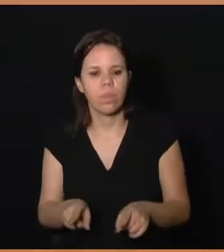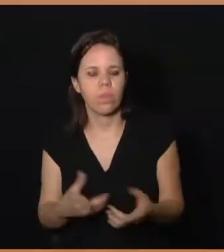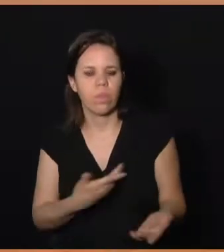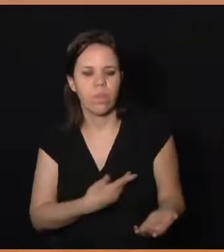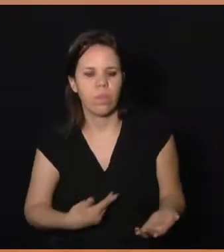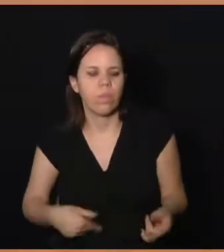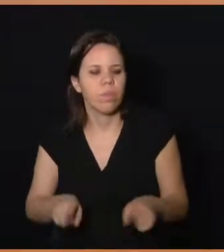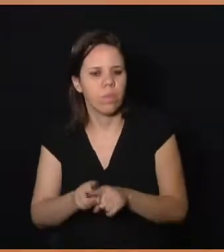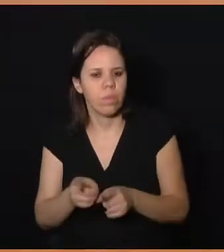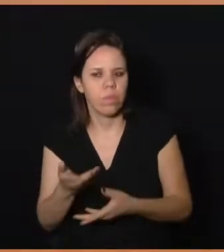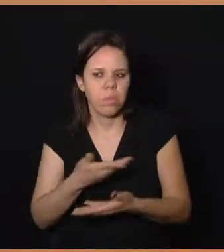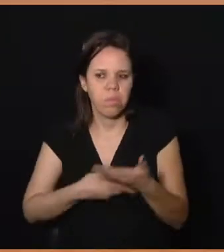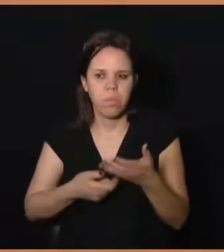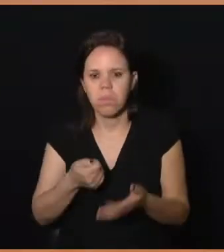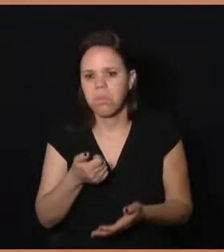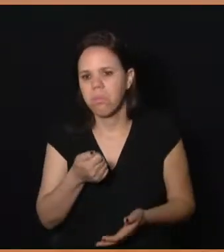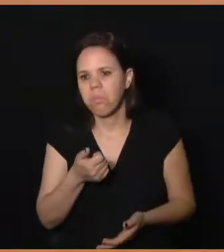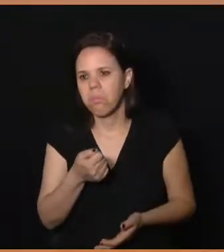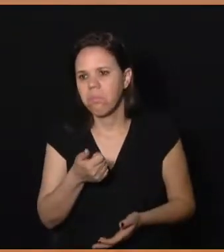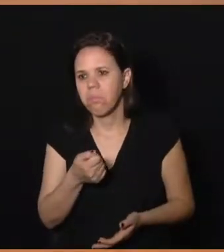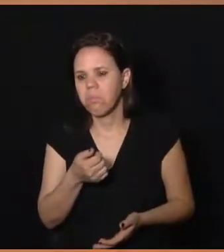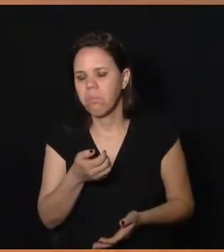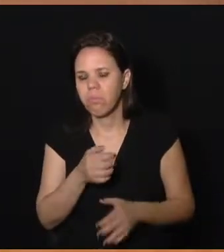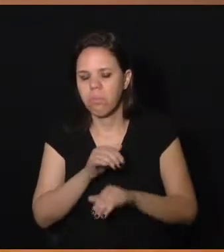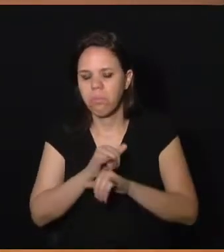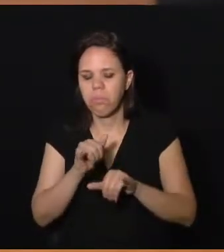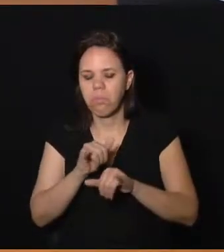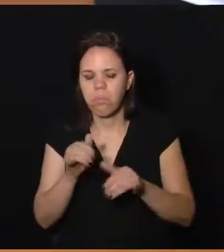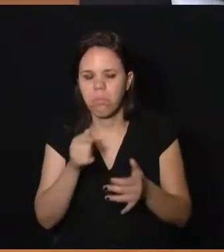exterior são muito tímidas, né? Pouco divulgadas,